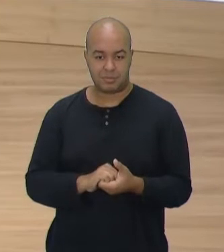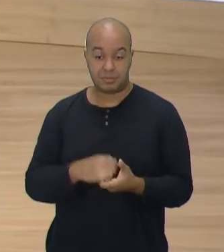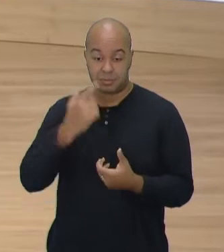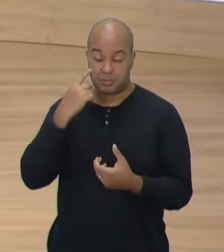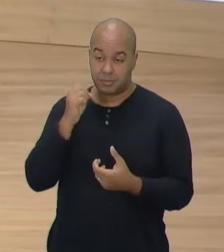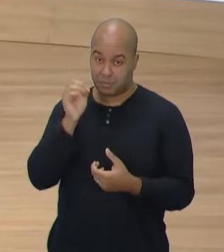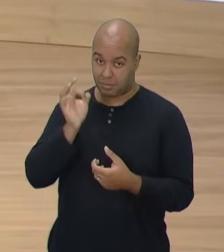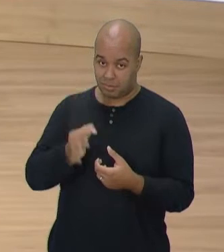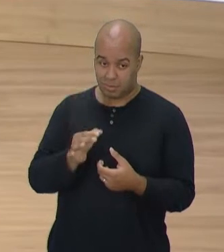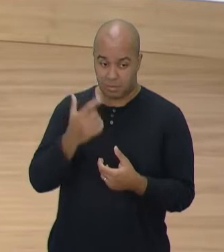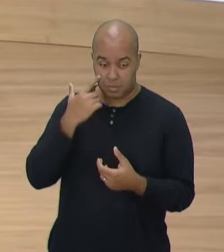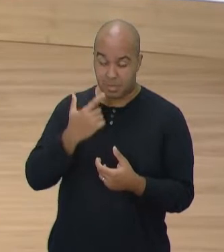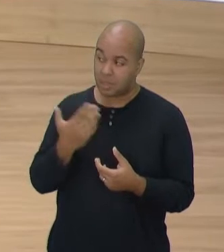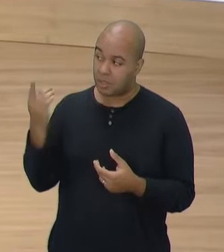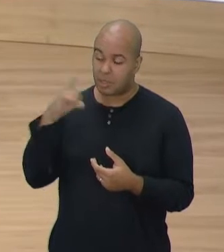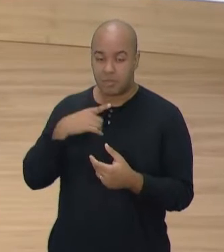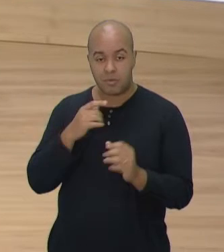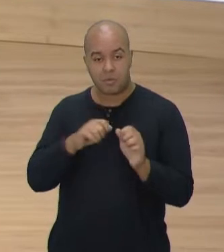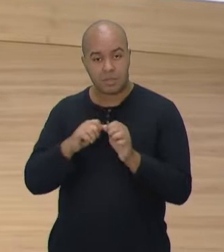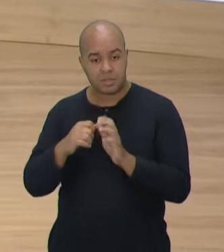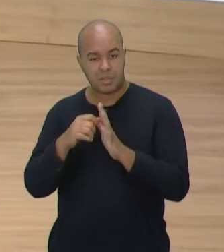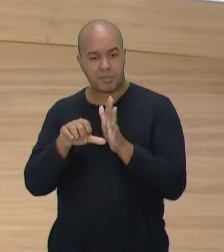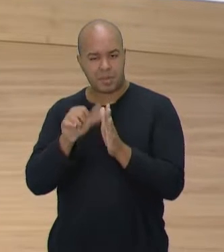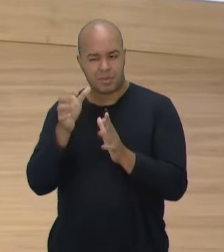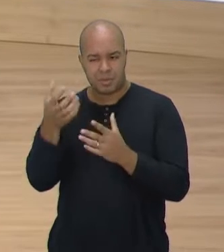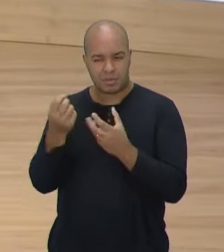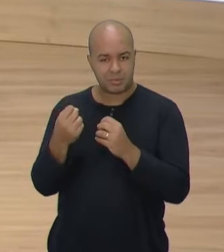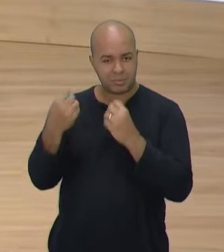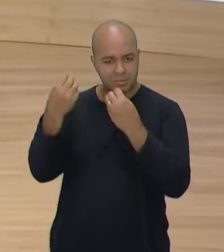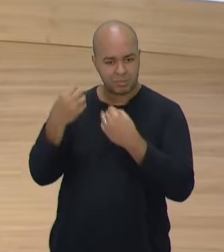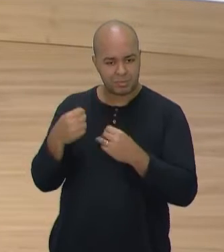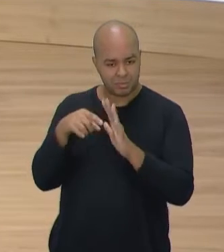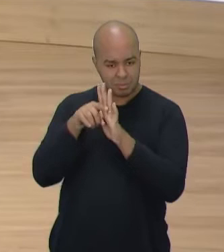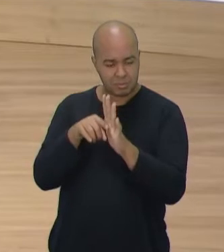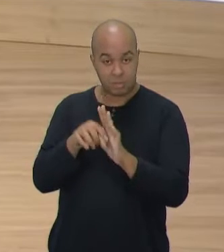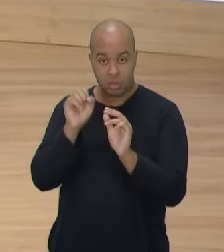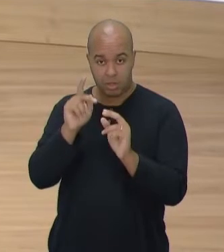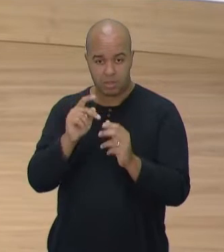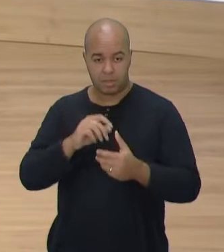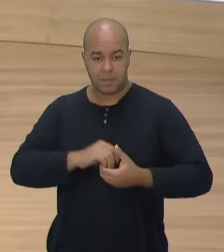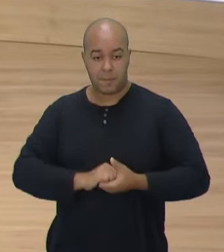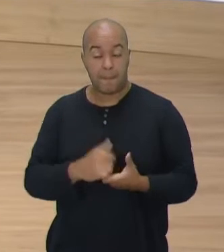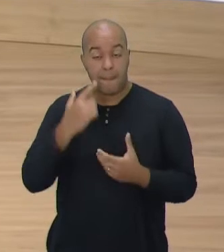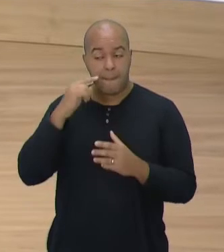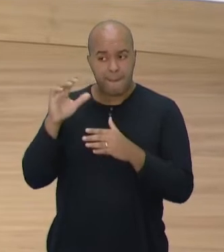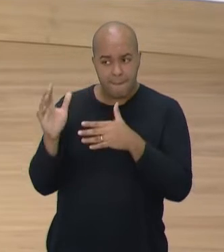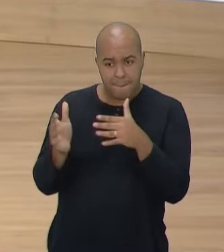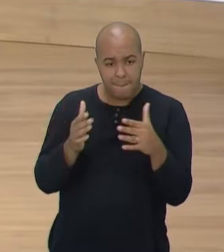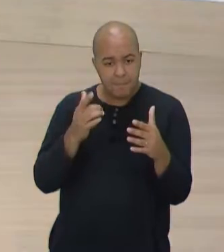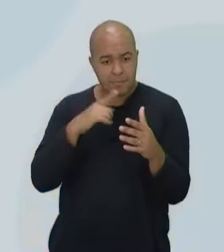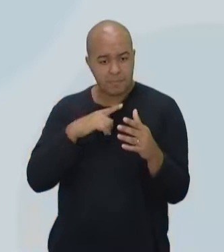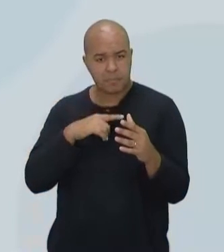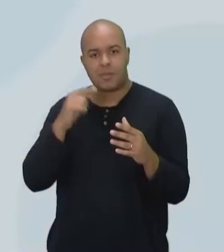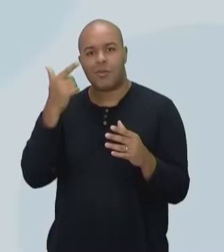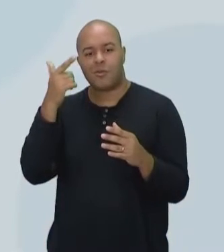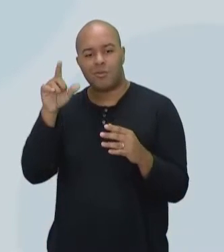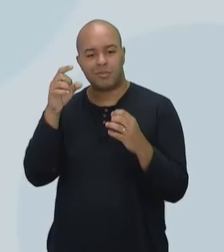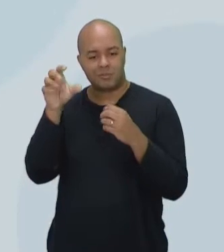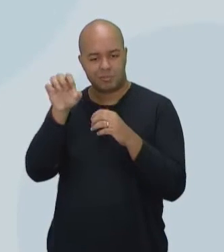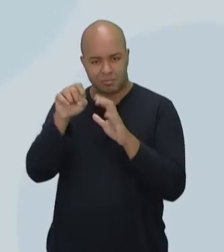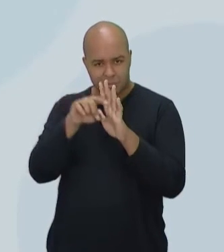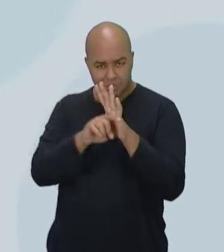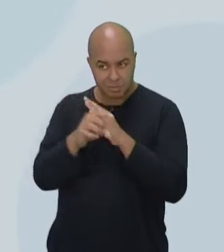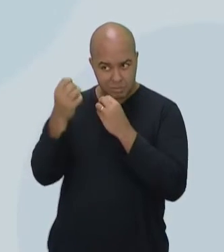Muito bem. Então nós vamos realizar essa primeira coleta de dados aí, certo? Logo em seguida, nós temos outra coleta